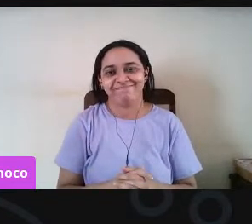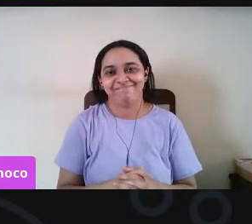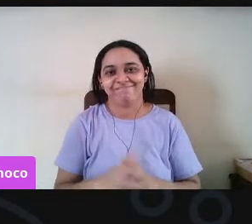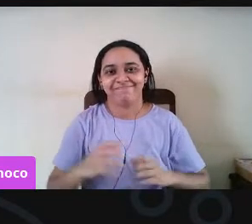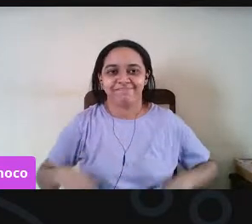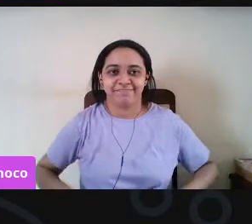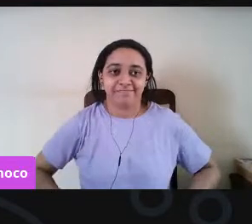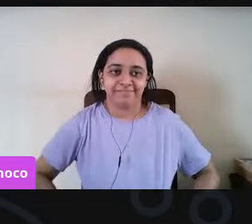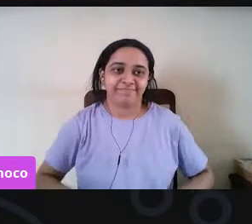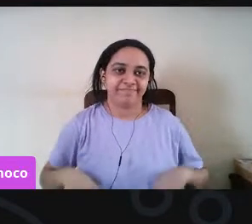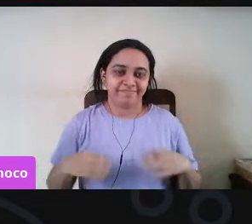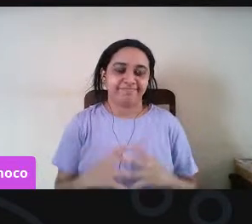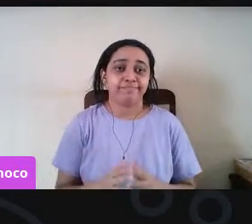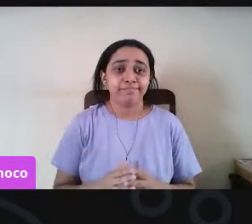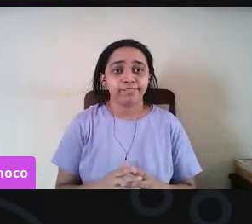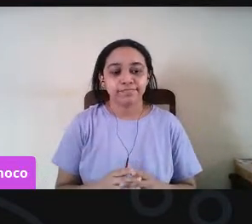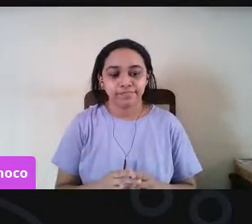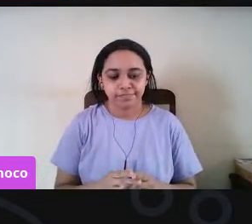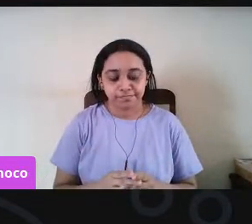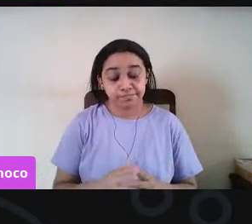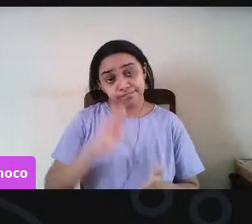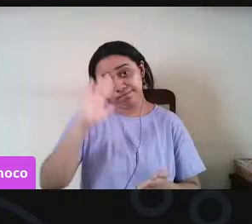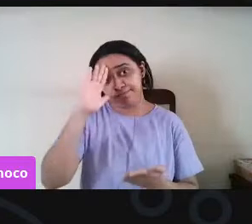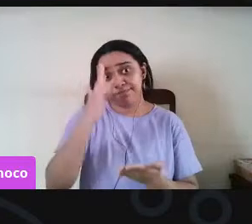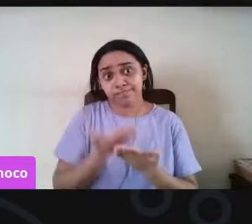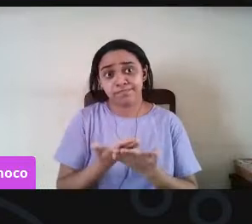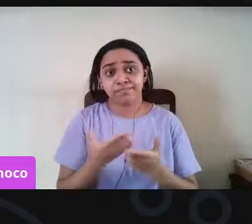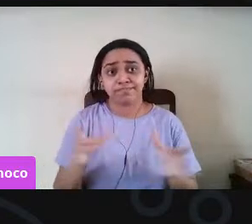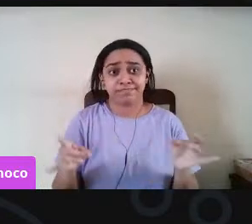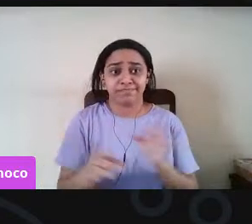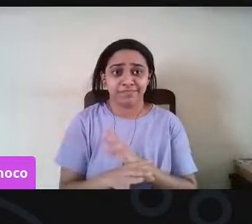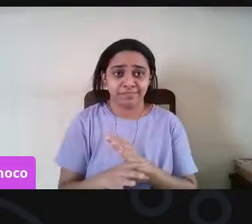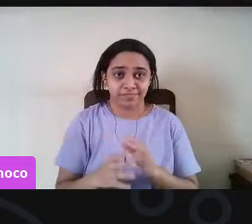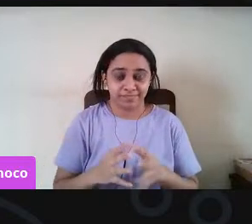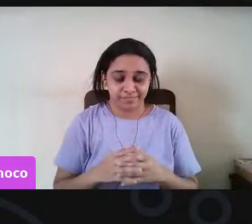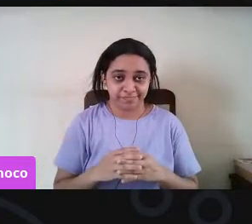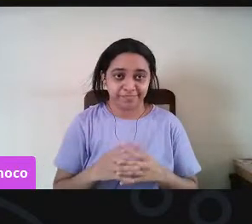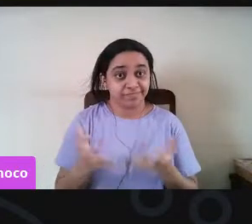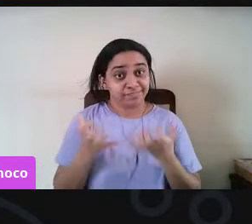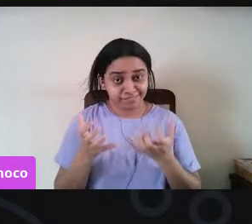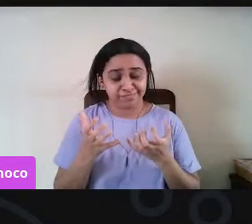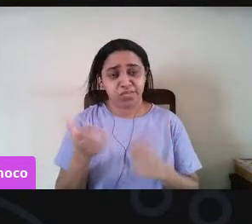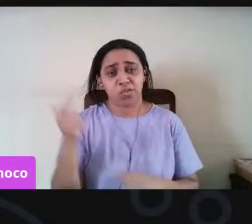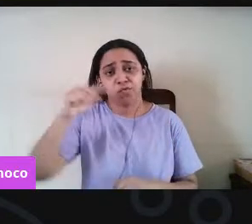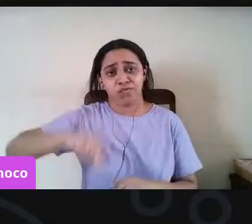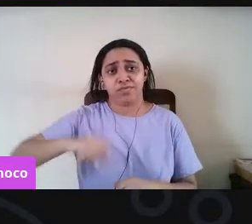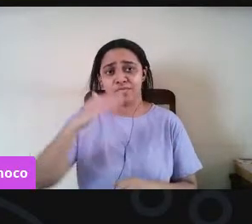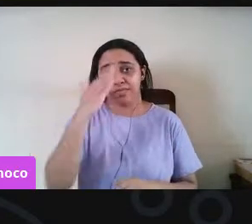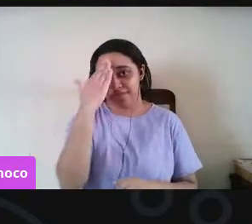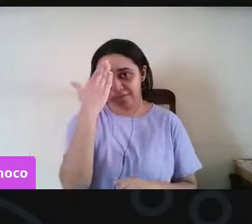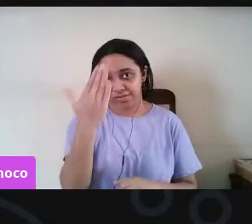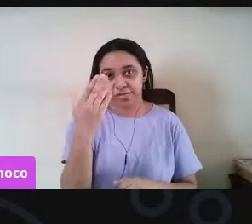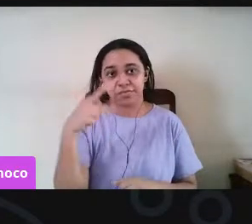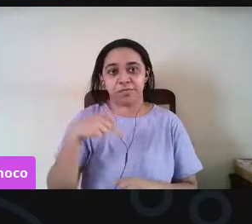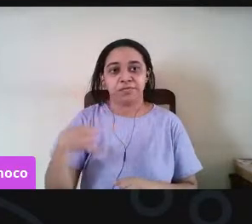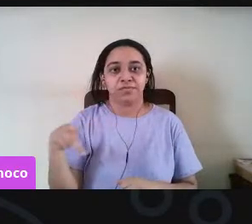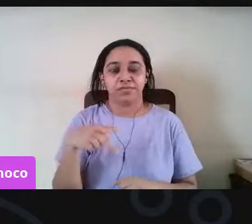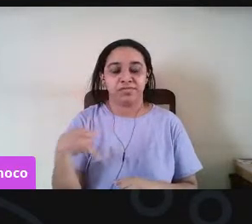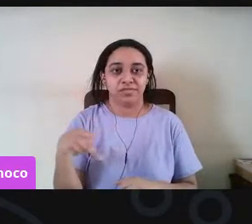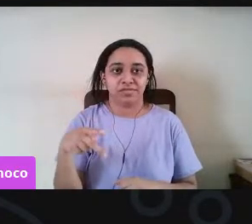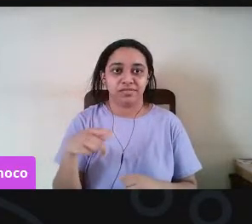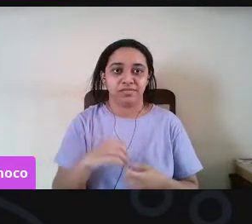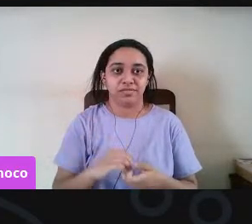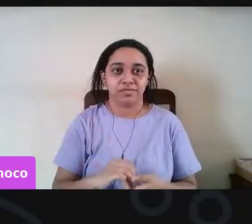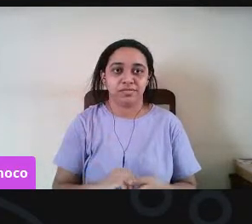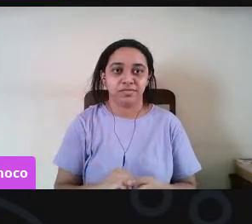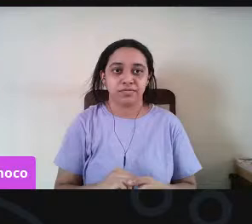Bom, eu creio que seja isso. Eu gostaria de agradecer mais uma vez a professora que